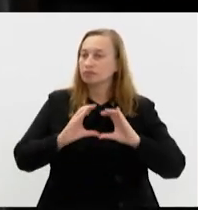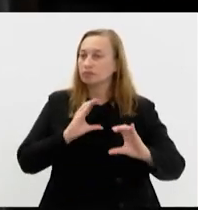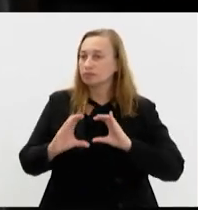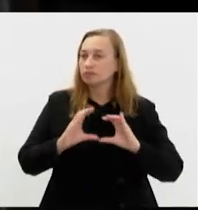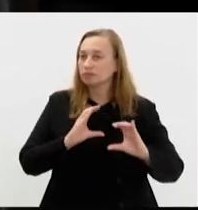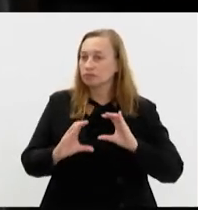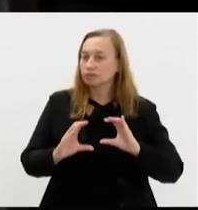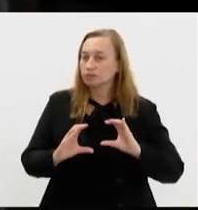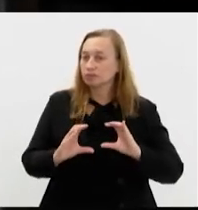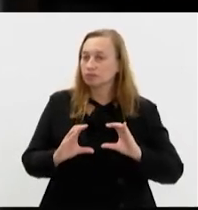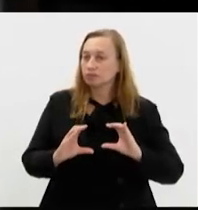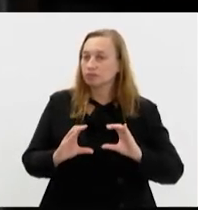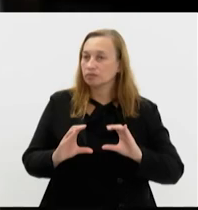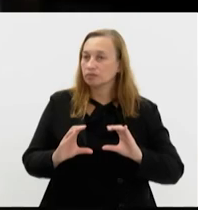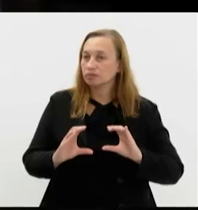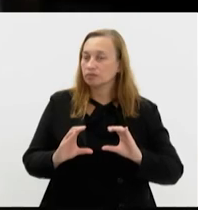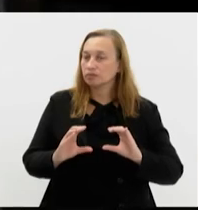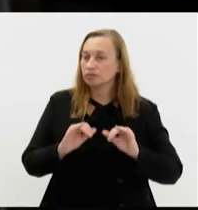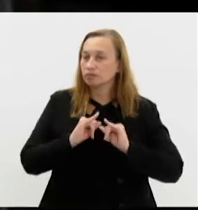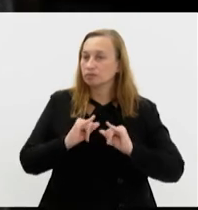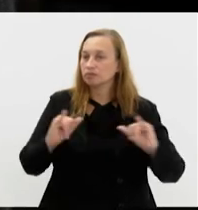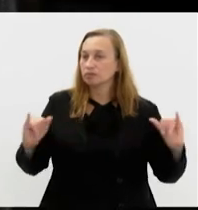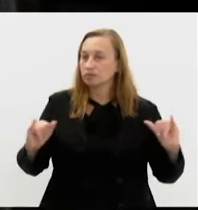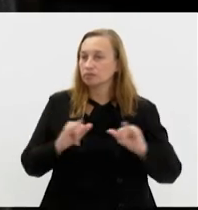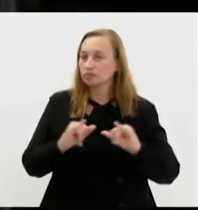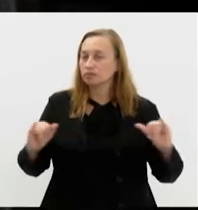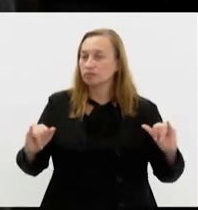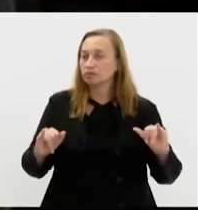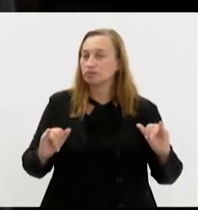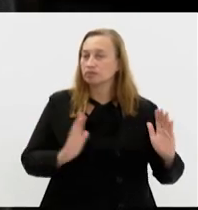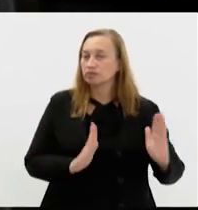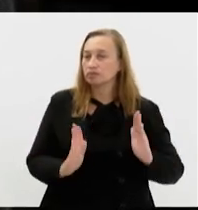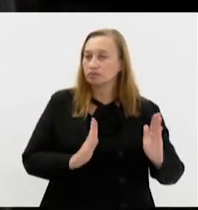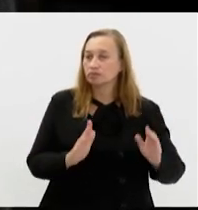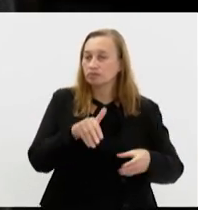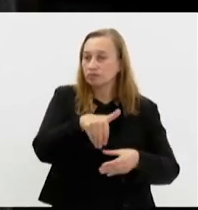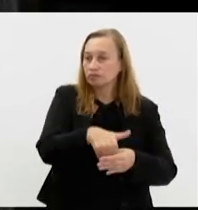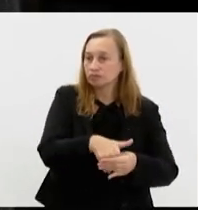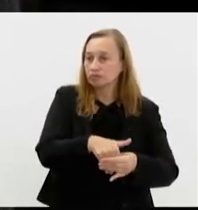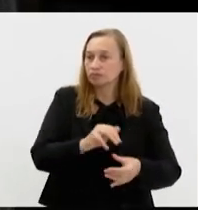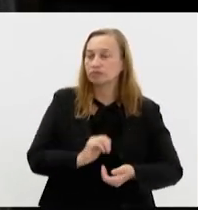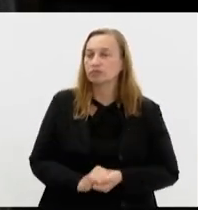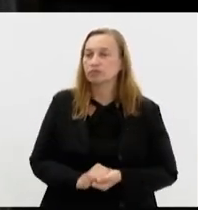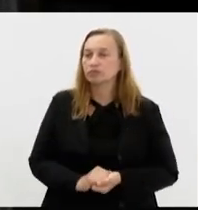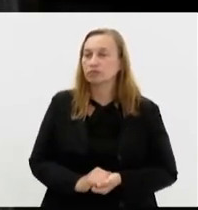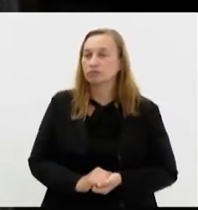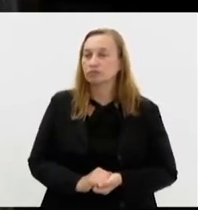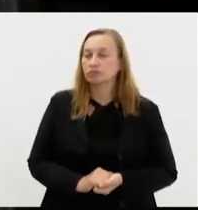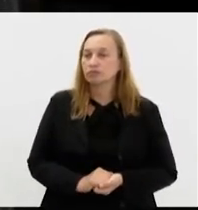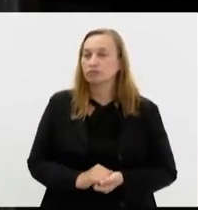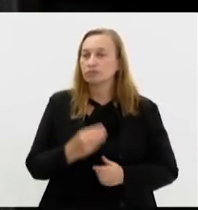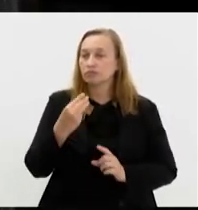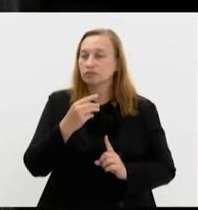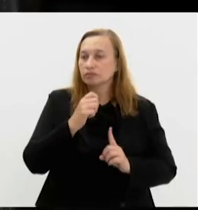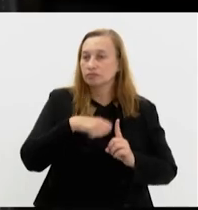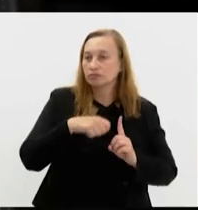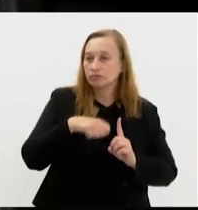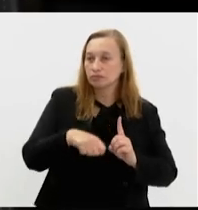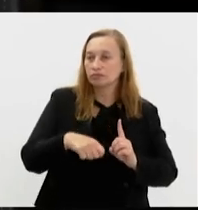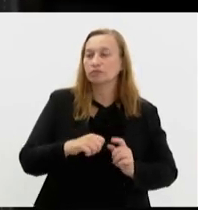comunicação essa publicidade no ano eleitoral naquele trimestre que antecede o